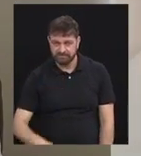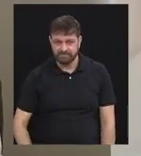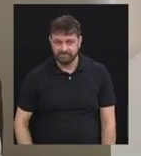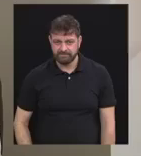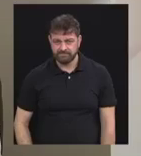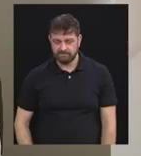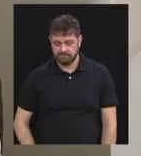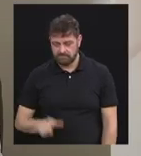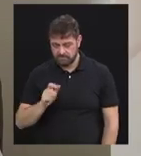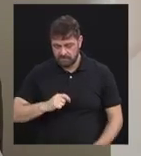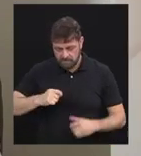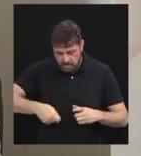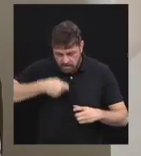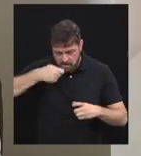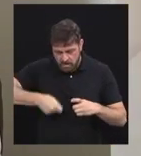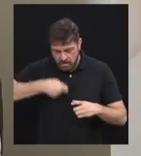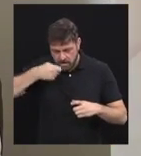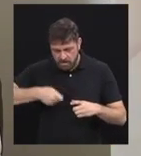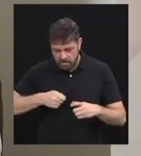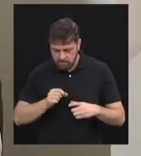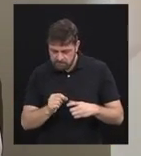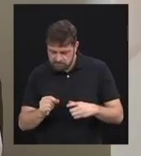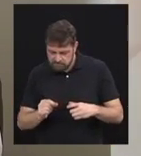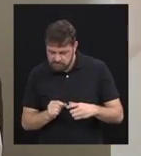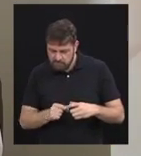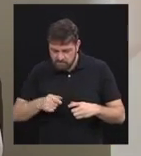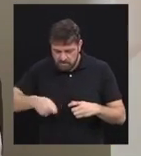O uso da soja, ele é